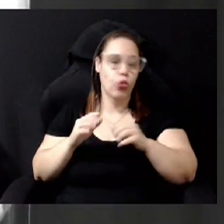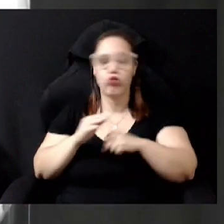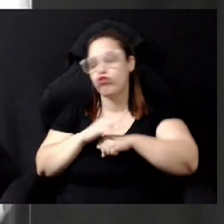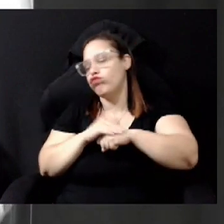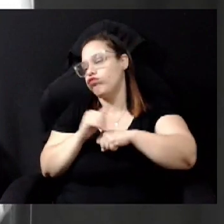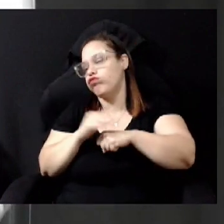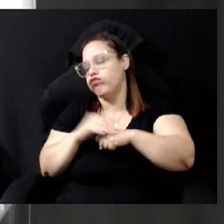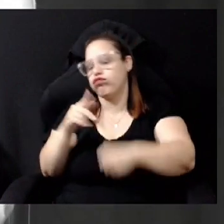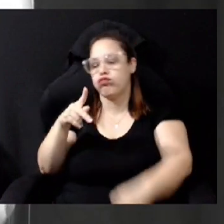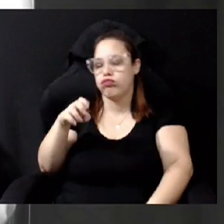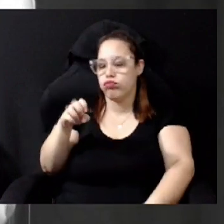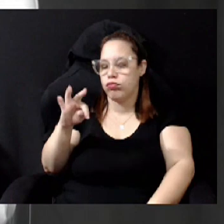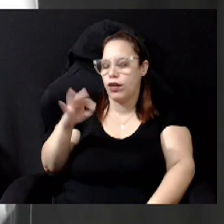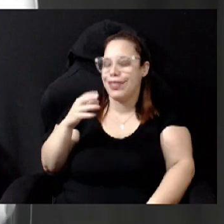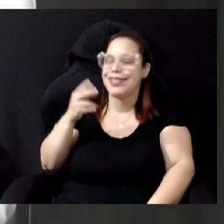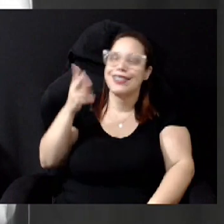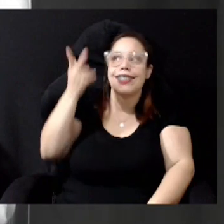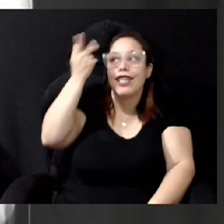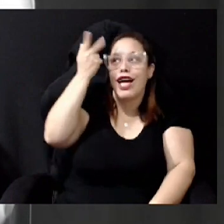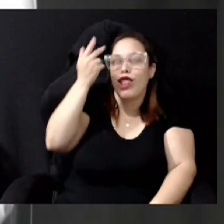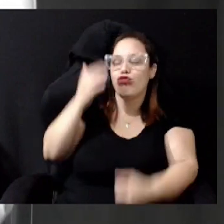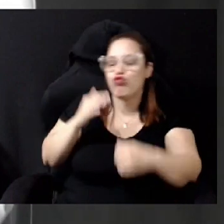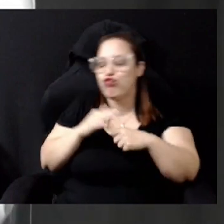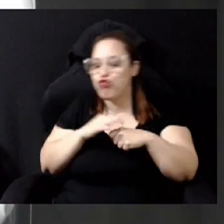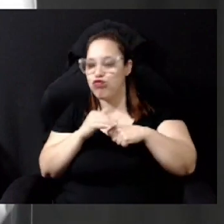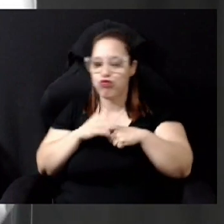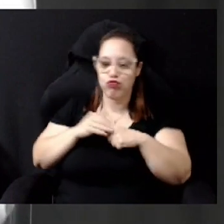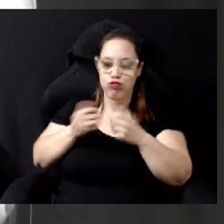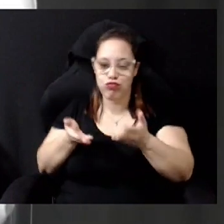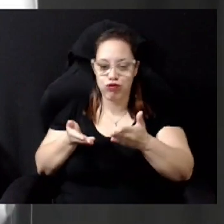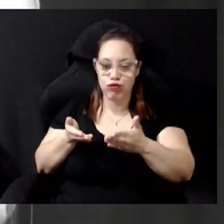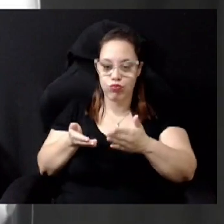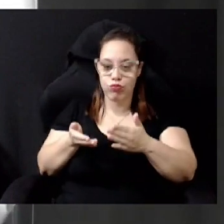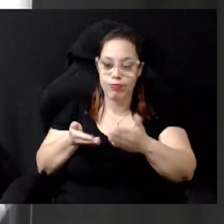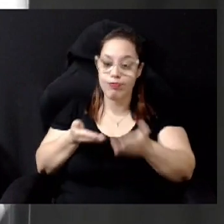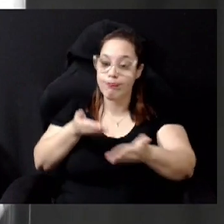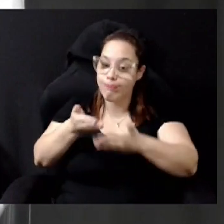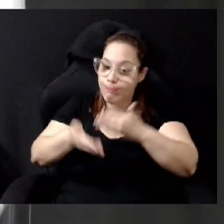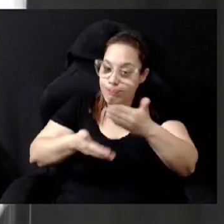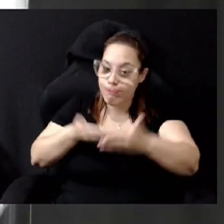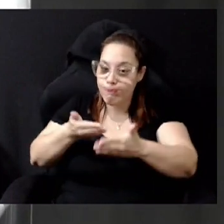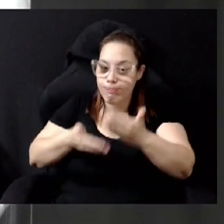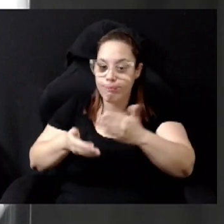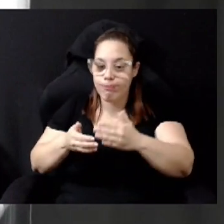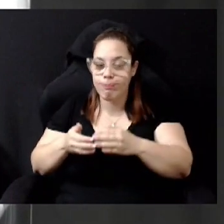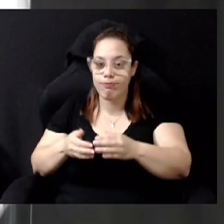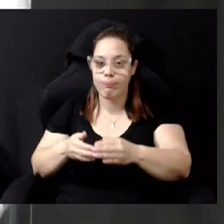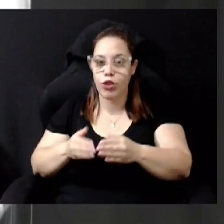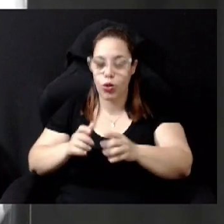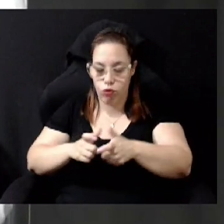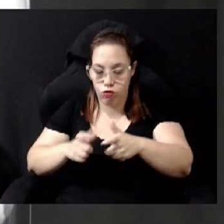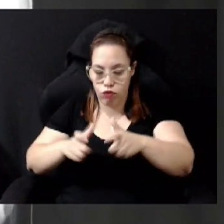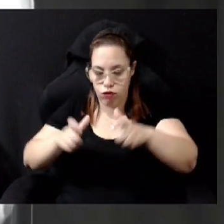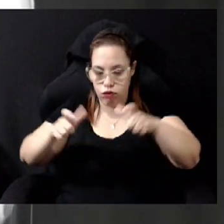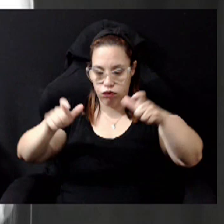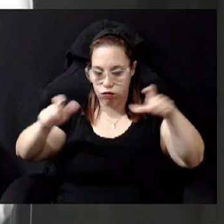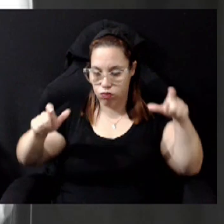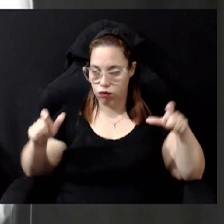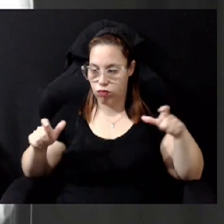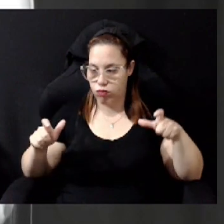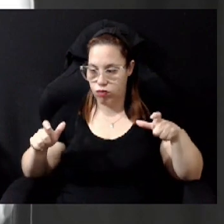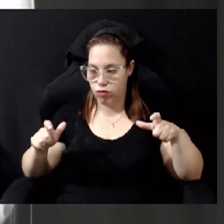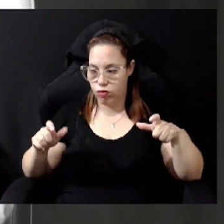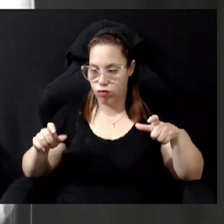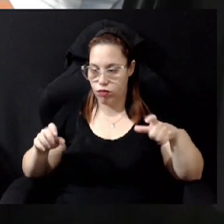é uma delícia lidar com eles, a forma como são tratados, e um mercado que vem crescendo de forma bem acentuada. Tem